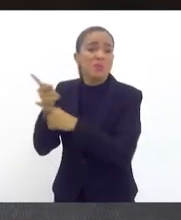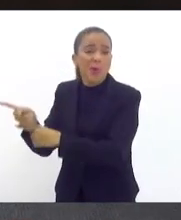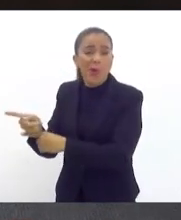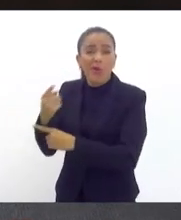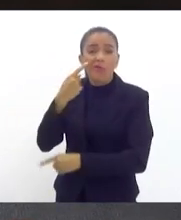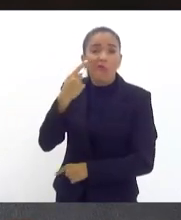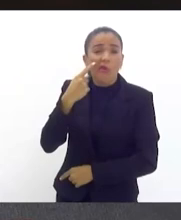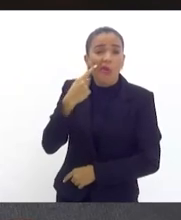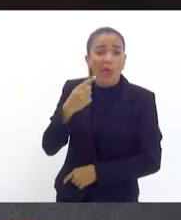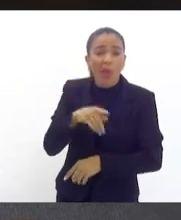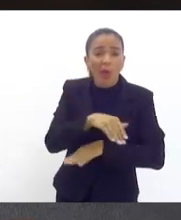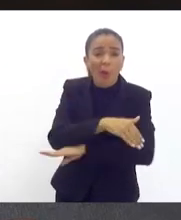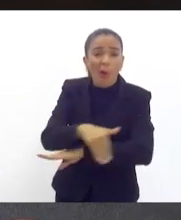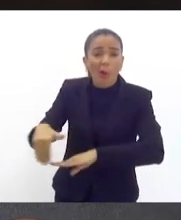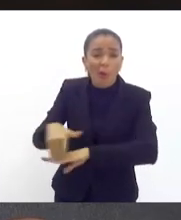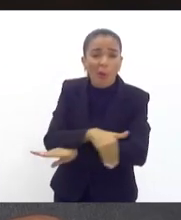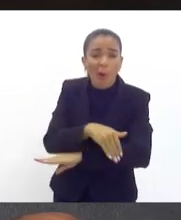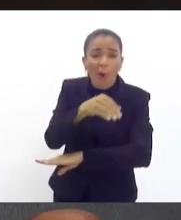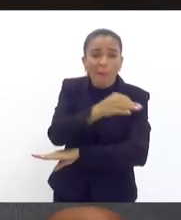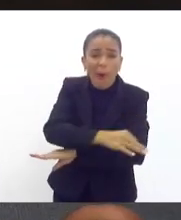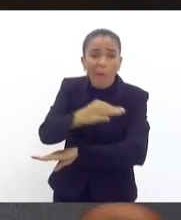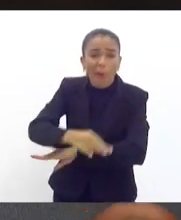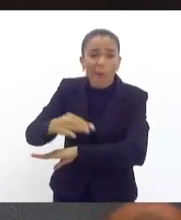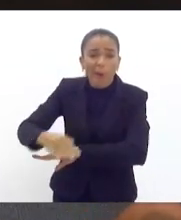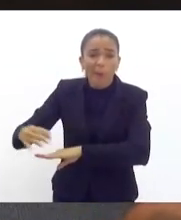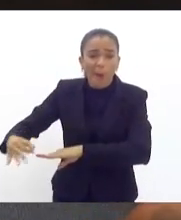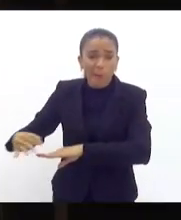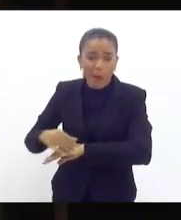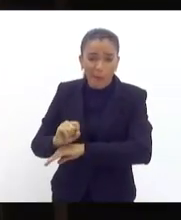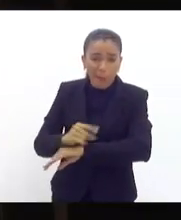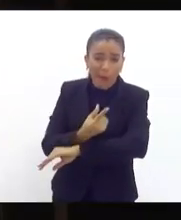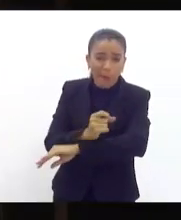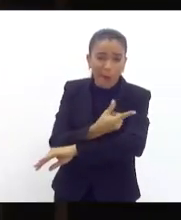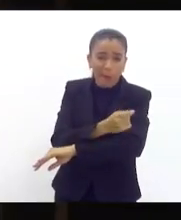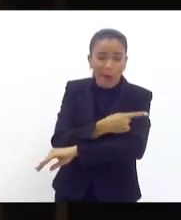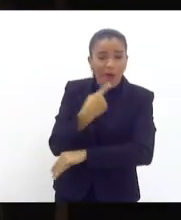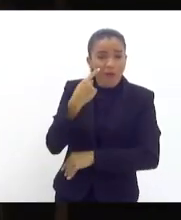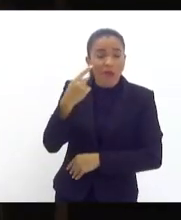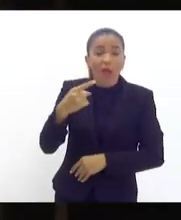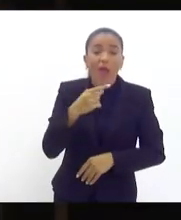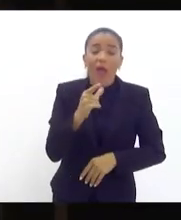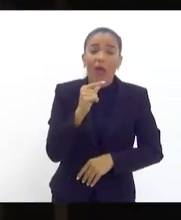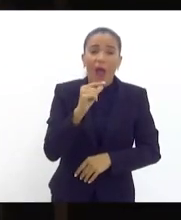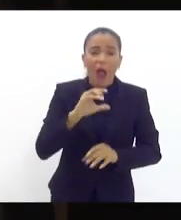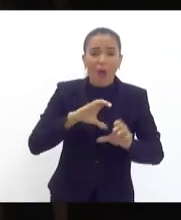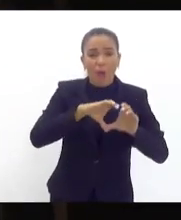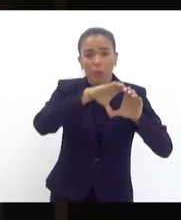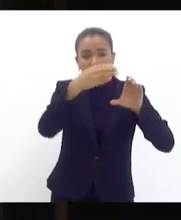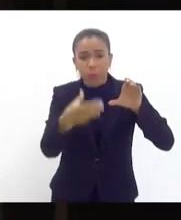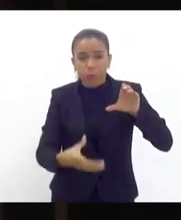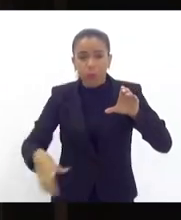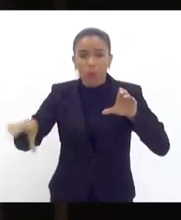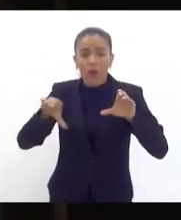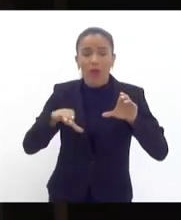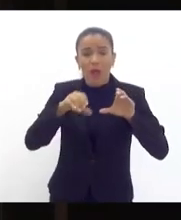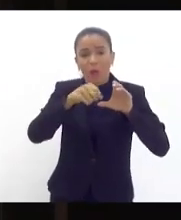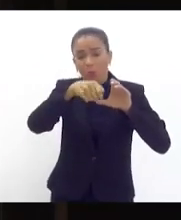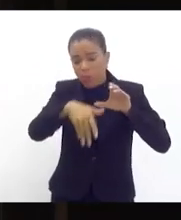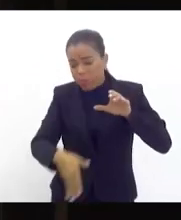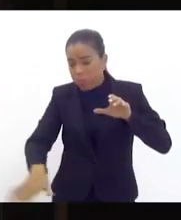lá ver os buracos da rua eles não vão lá ver o que está fazendo então ainda estamos